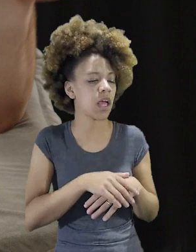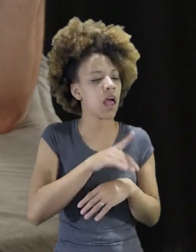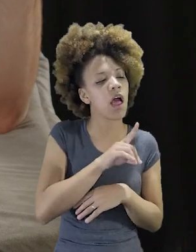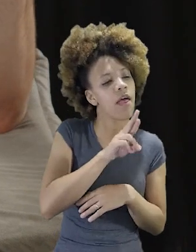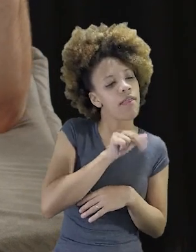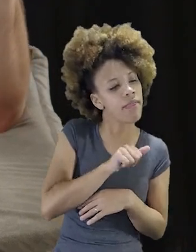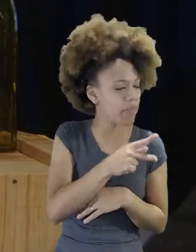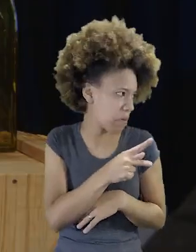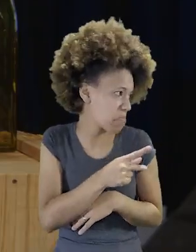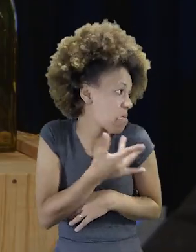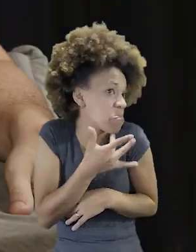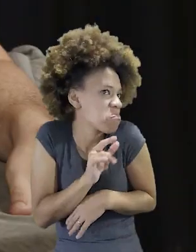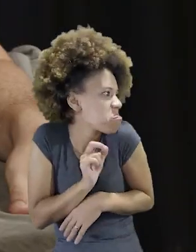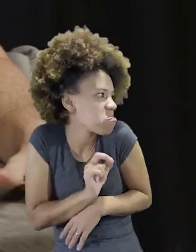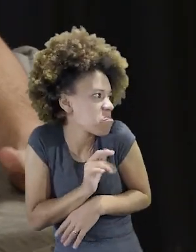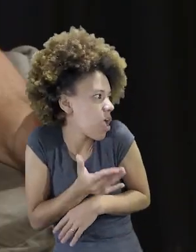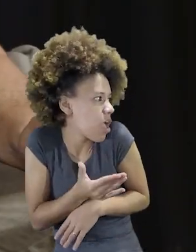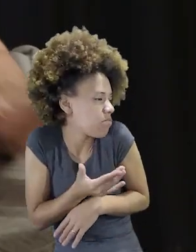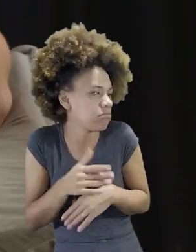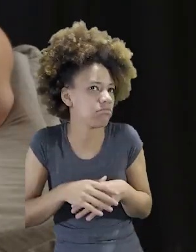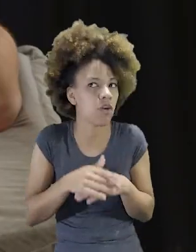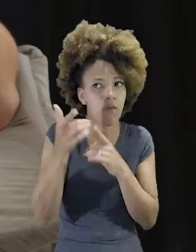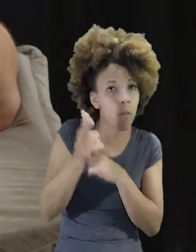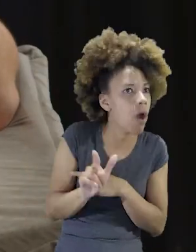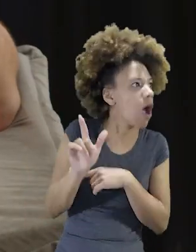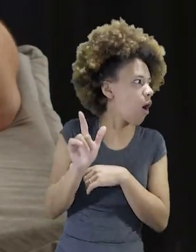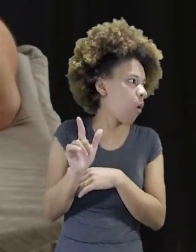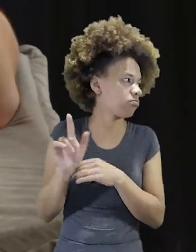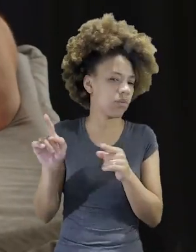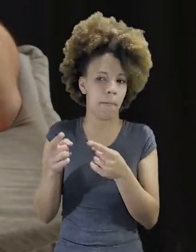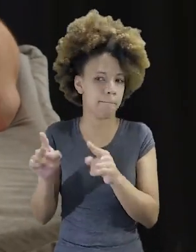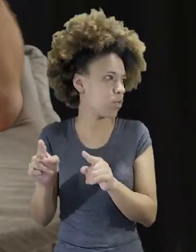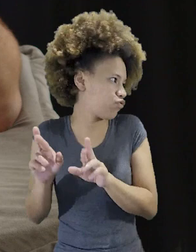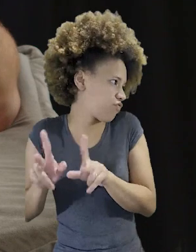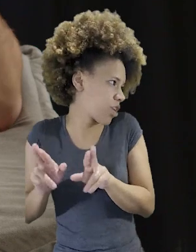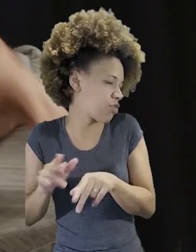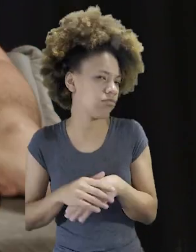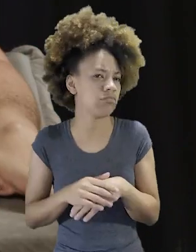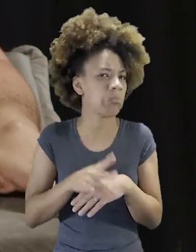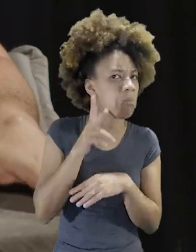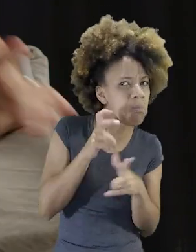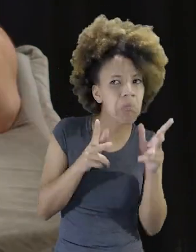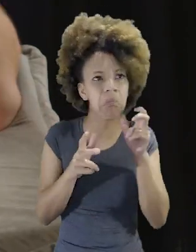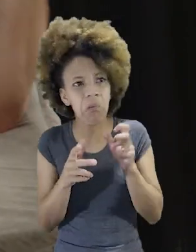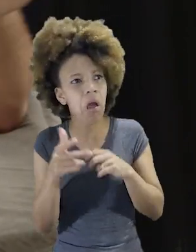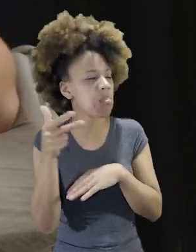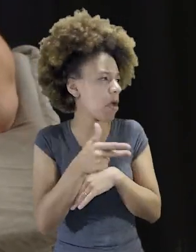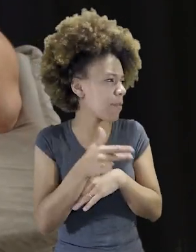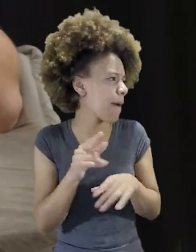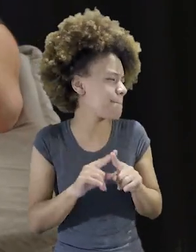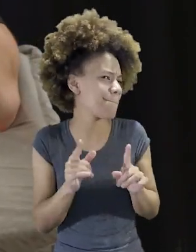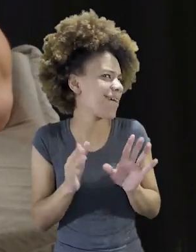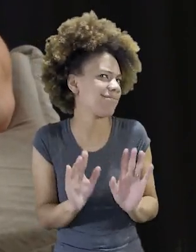fui para uma outra vertente musical eu escuto obviamente uma coisa ou outra ali do Rap assim mas assim muito inserido no que eu gosto mas eu fui para o